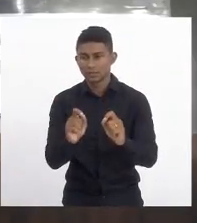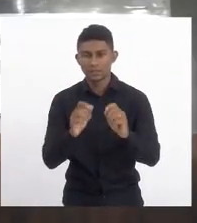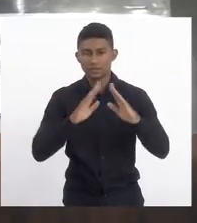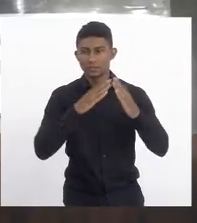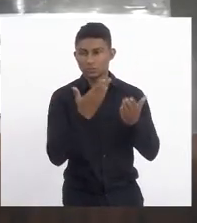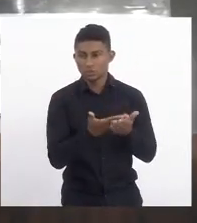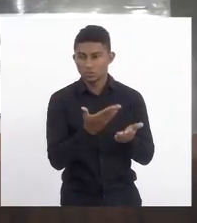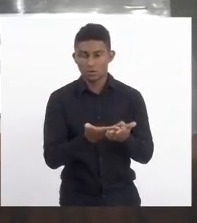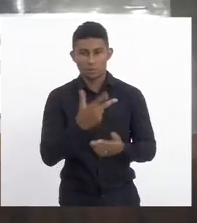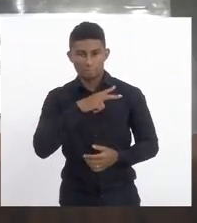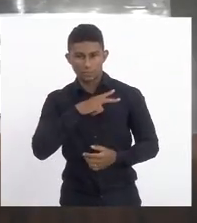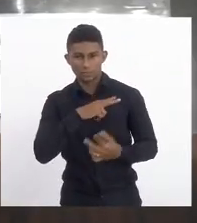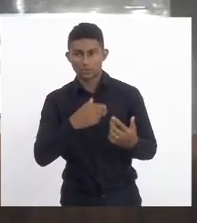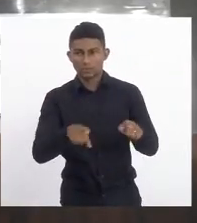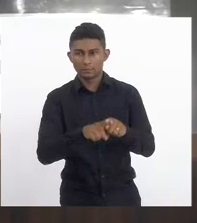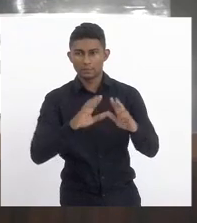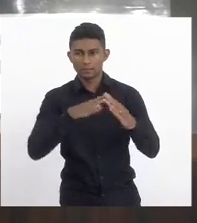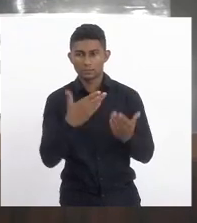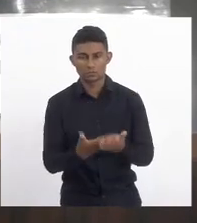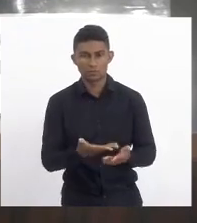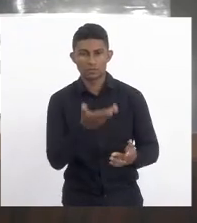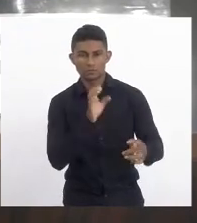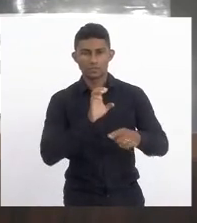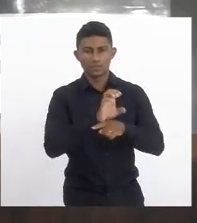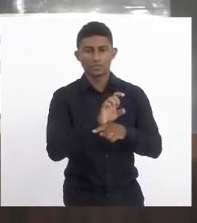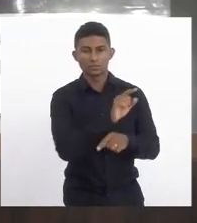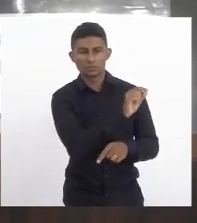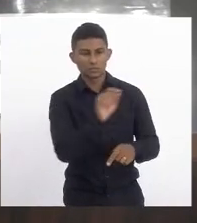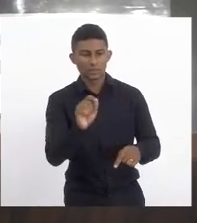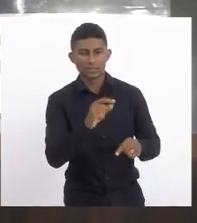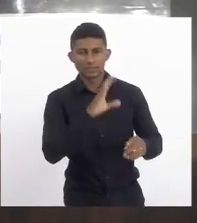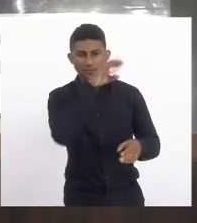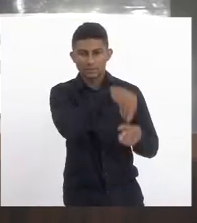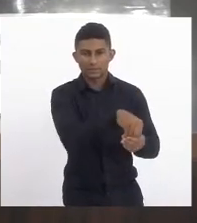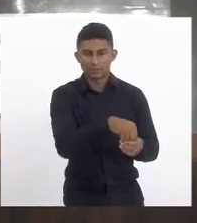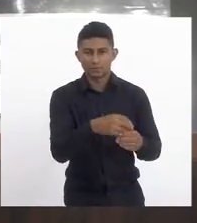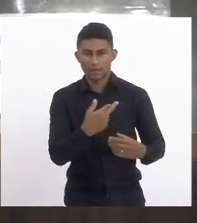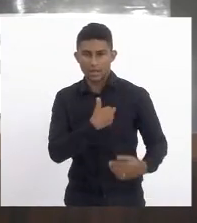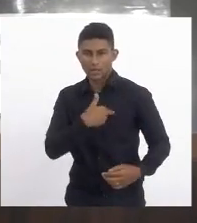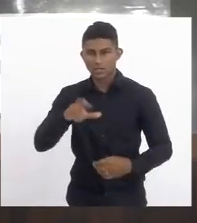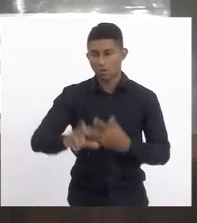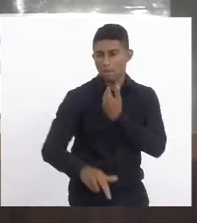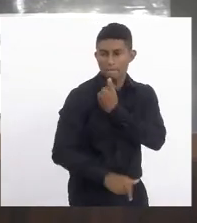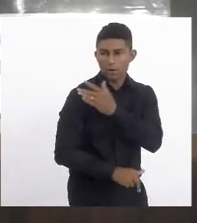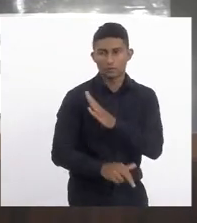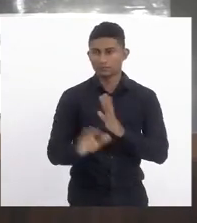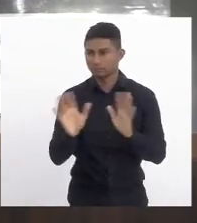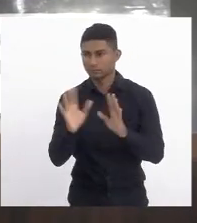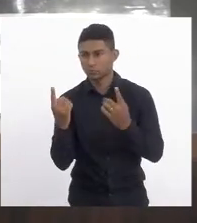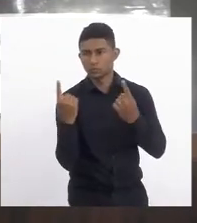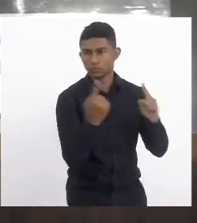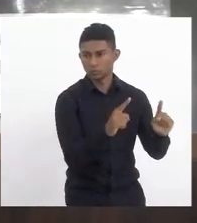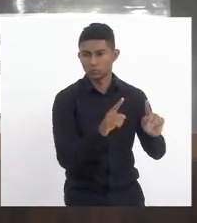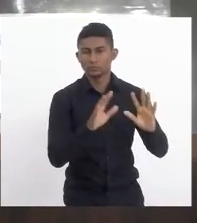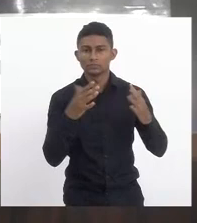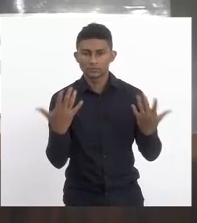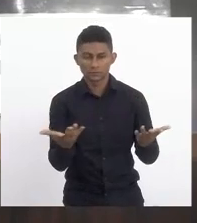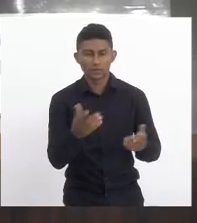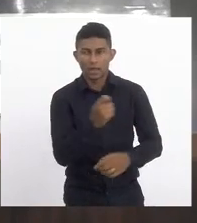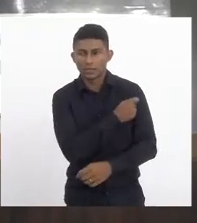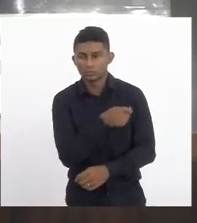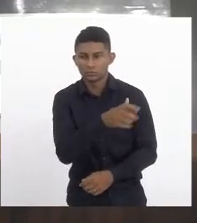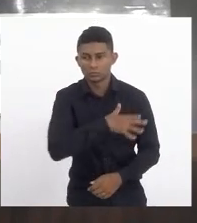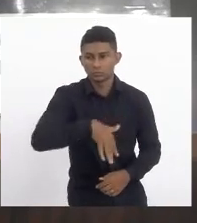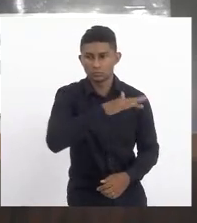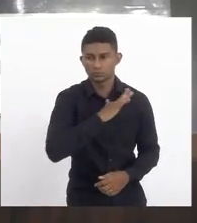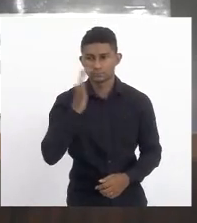privados do Estado a política de combate à intolerância religiosa, com o objetivo de conscientizar os estudantes sobre essa